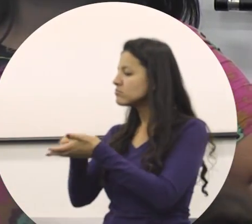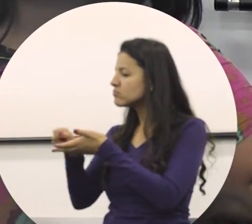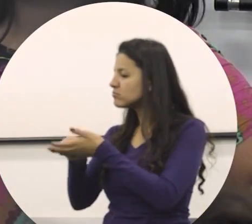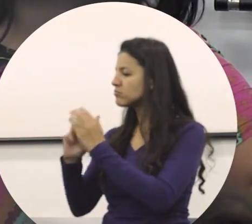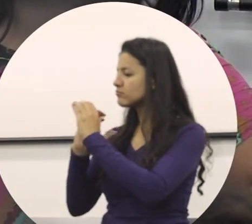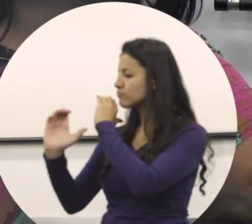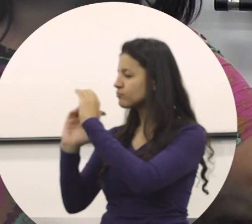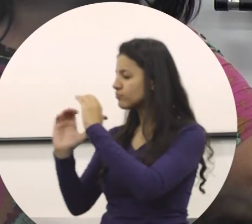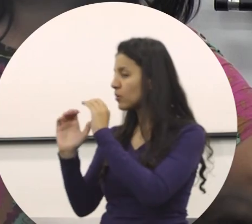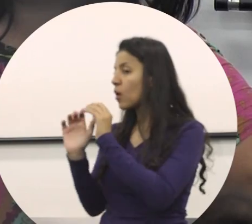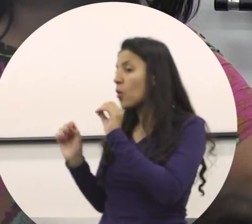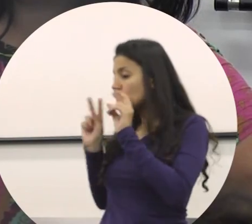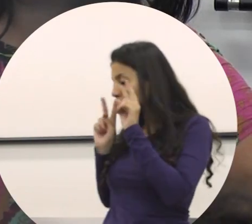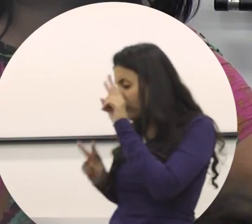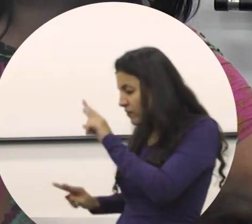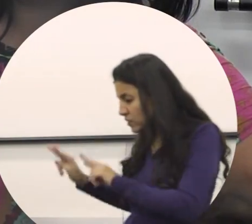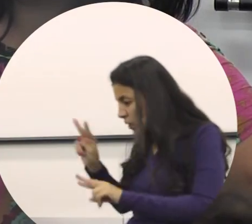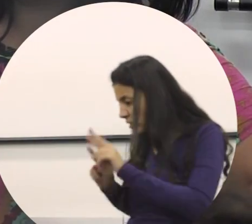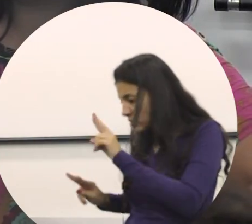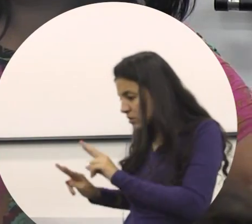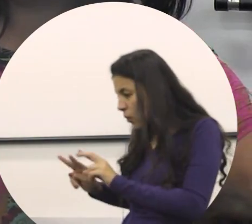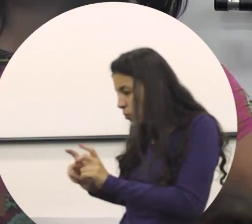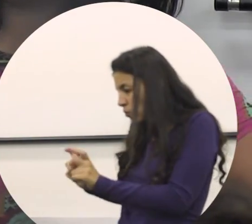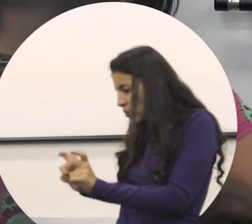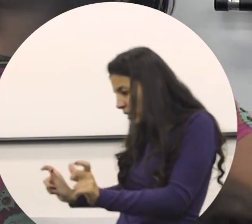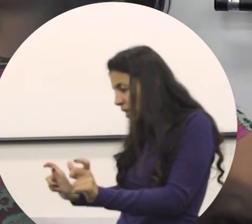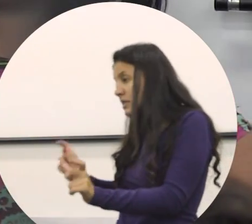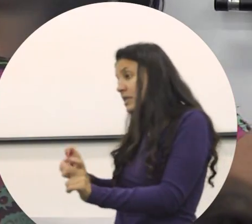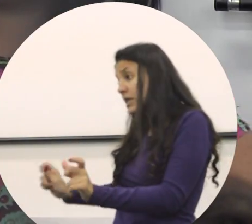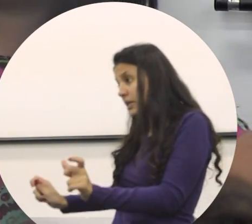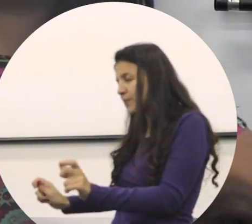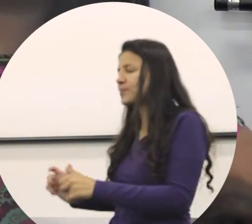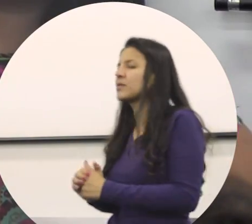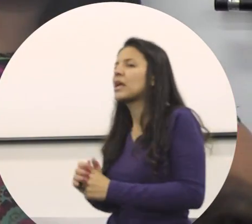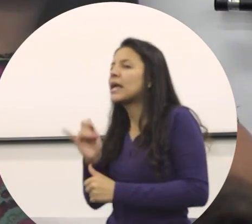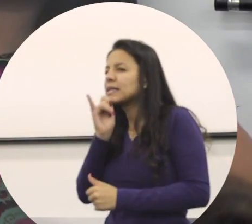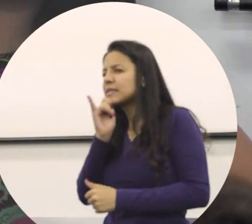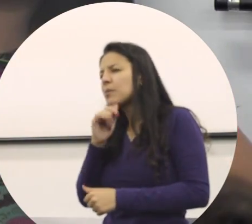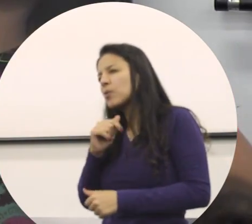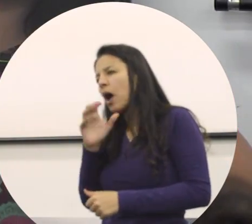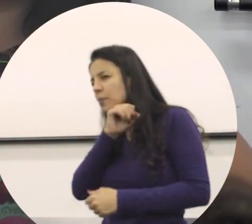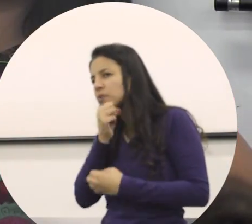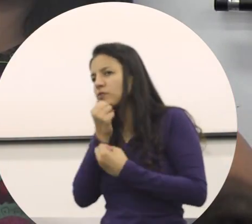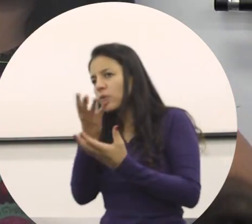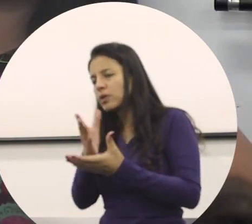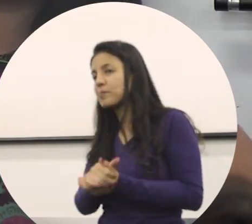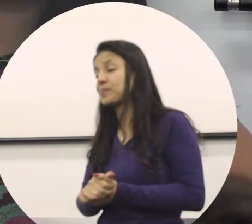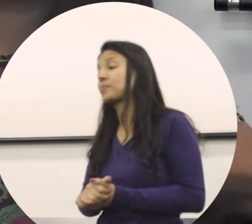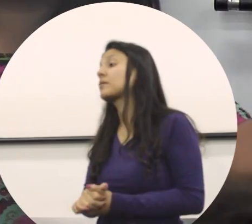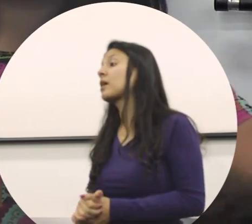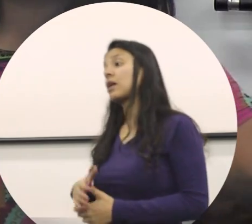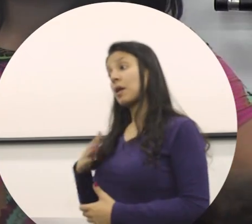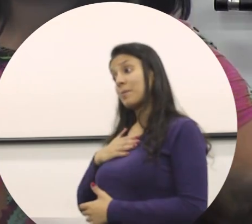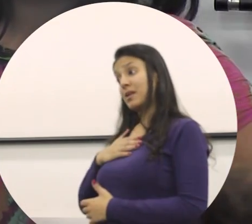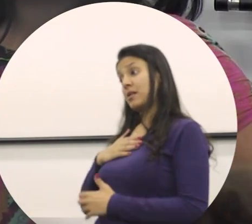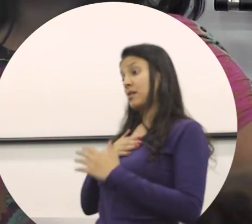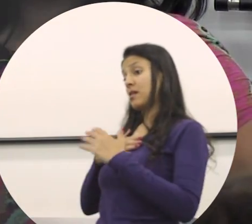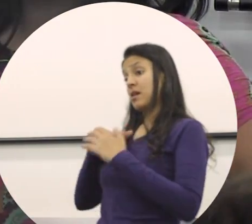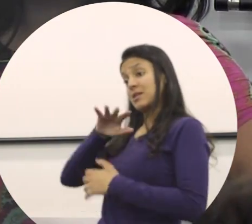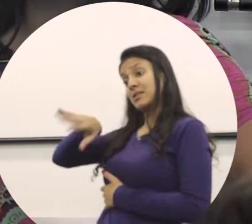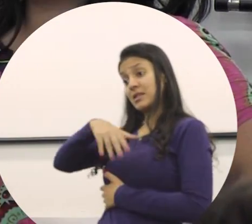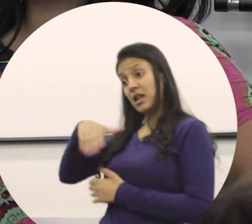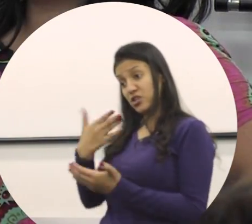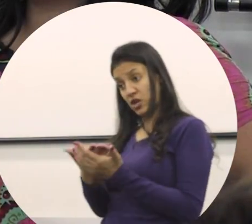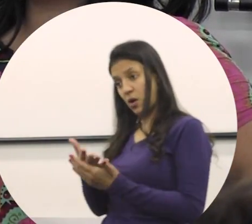criança visualiza graficamente. Eu dei um exemplo que eu vou dizer rapidinho que aconteceu. De manhã, na minha sala, é um